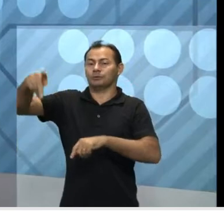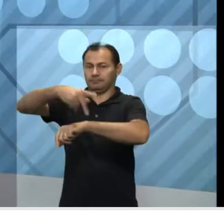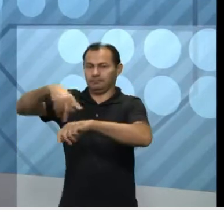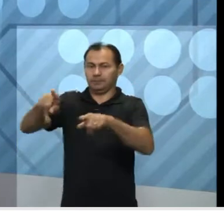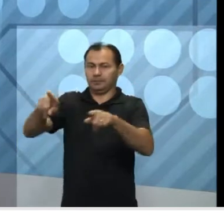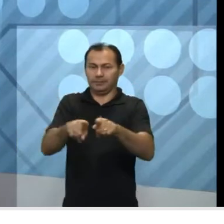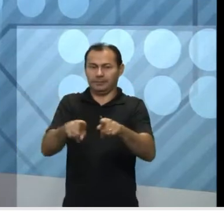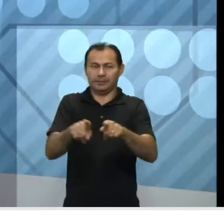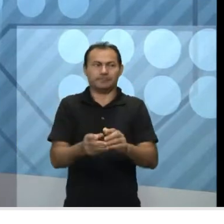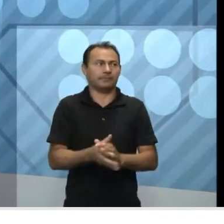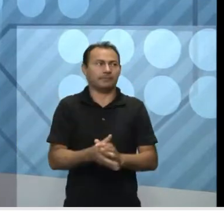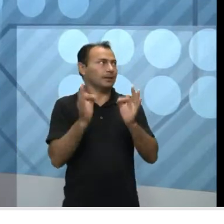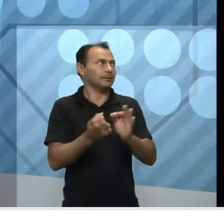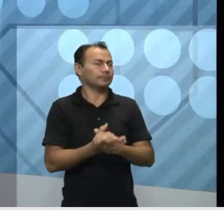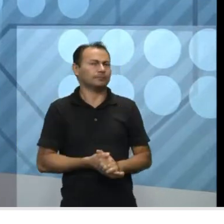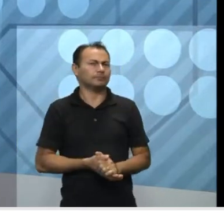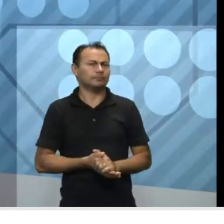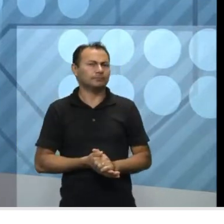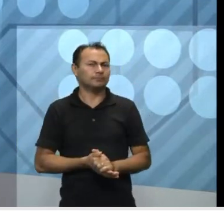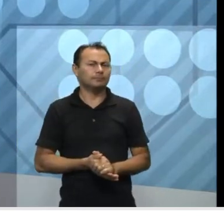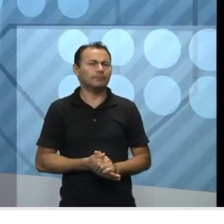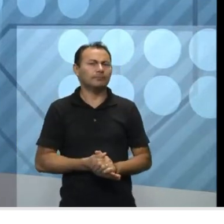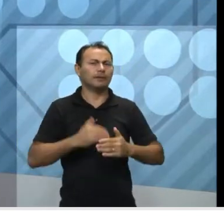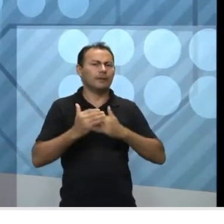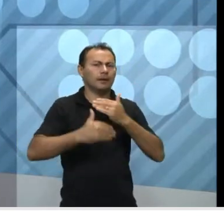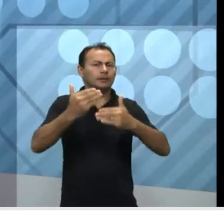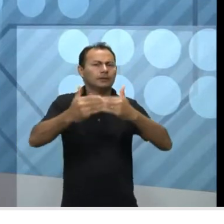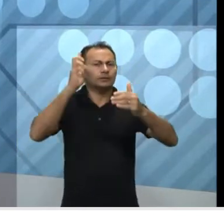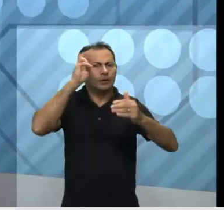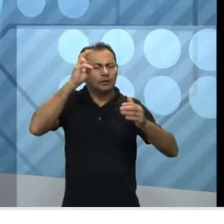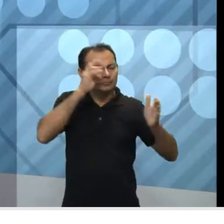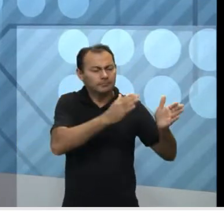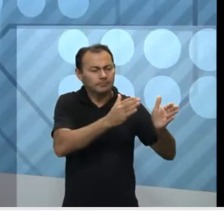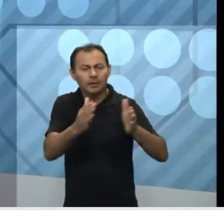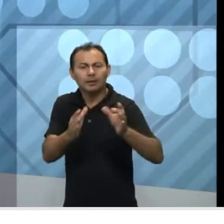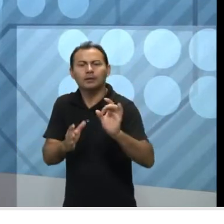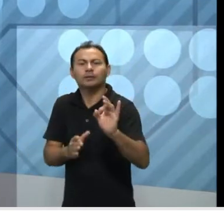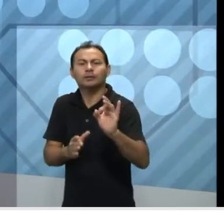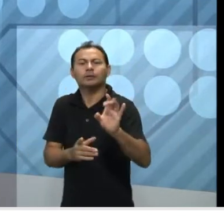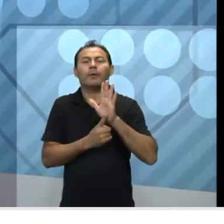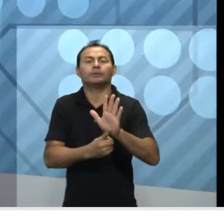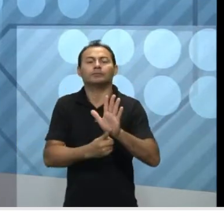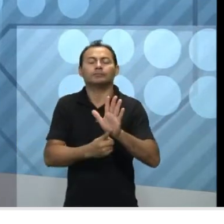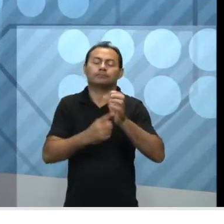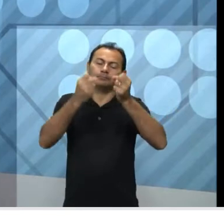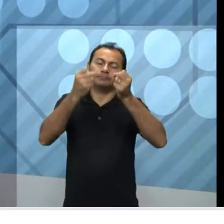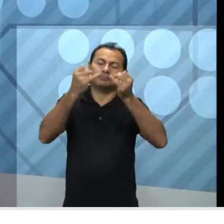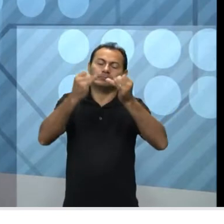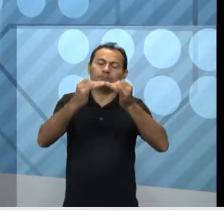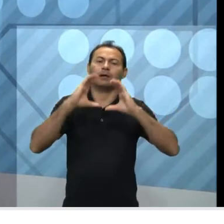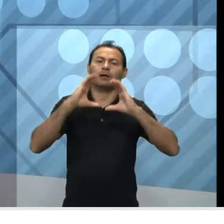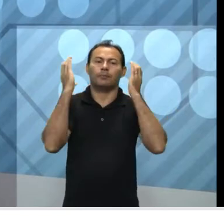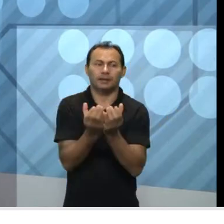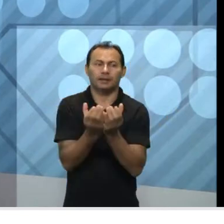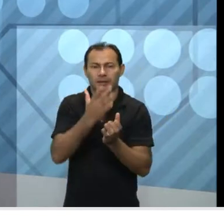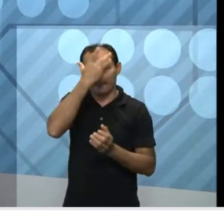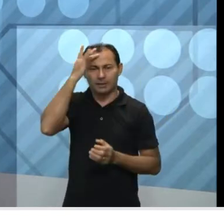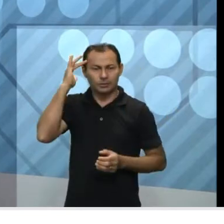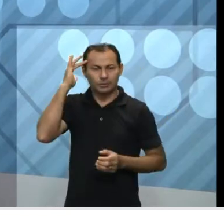esse processo histórico, ele só vai mostrar os discursos da comunidade, das pessoas, por causa da proibição do uso da